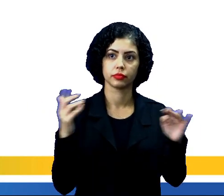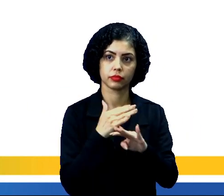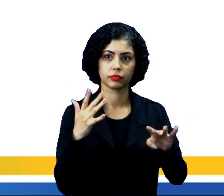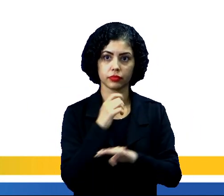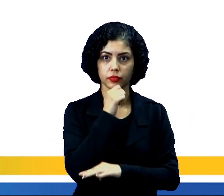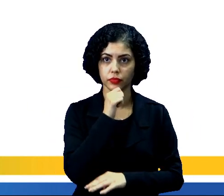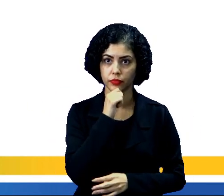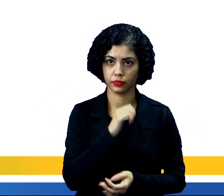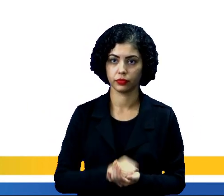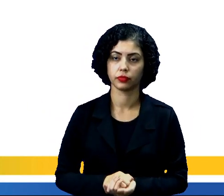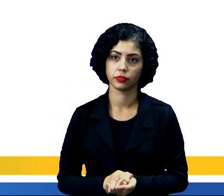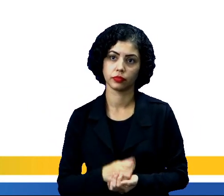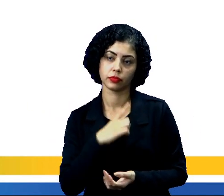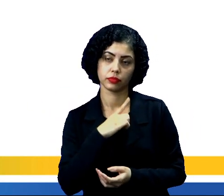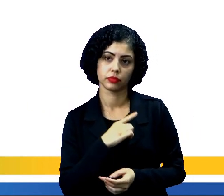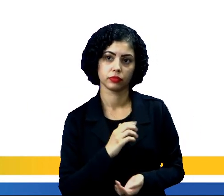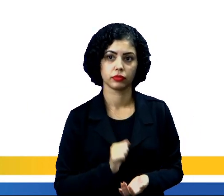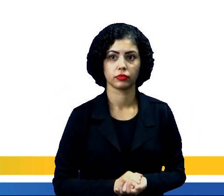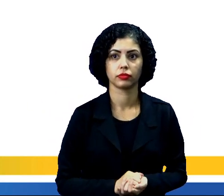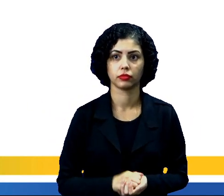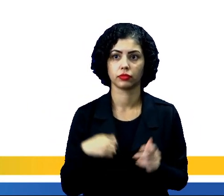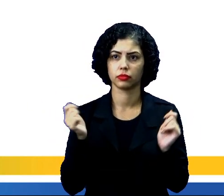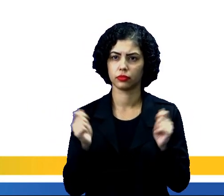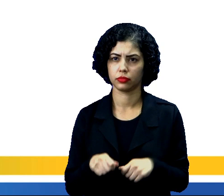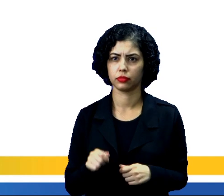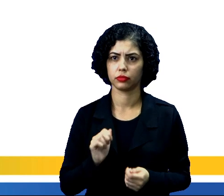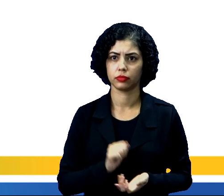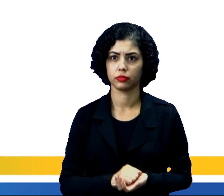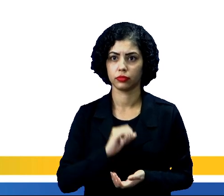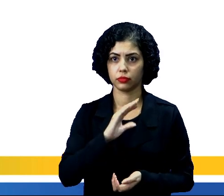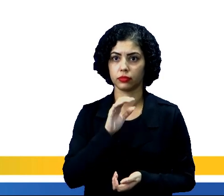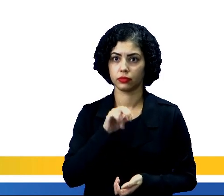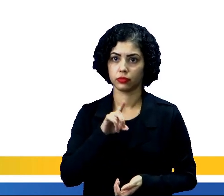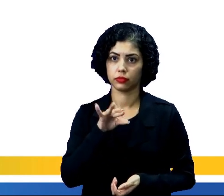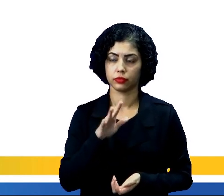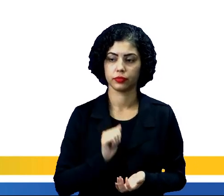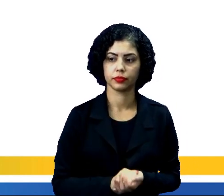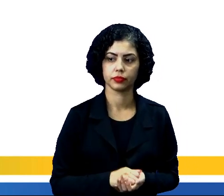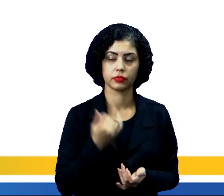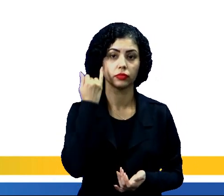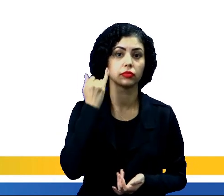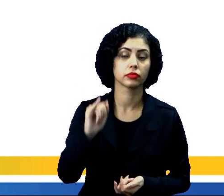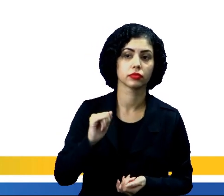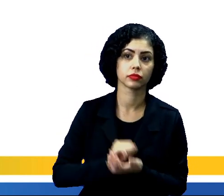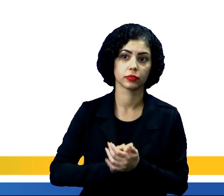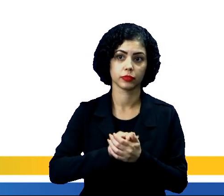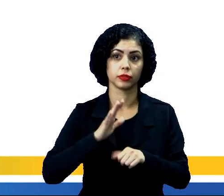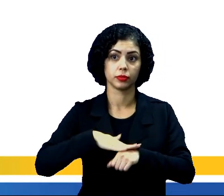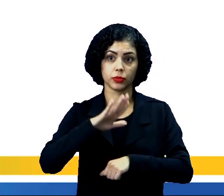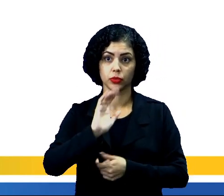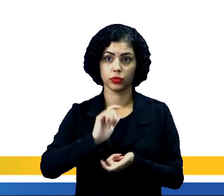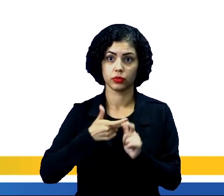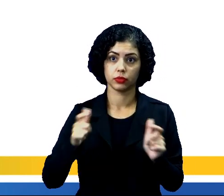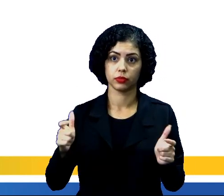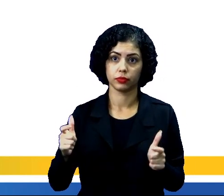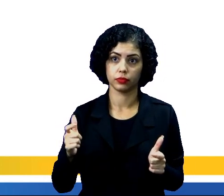dele há um corredor e nas extremidades possui uma espécie de casinha. A ideia é arremessar o maior número